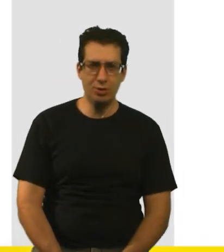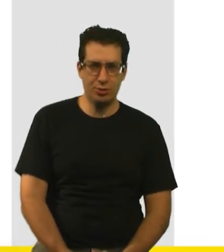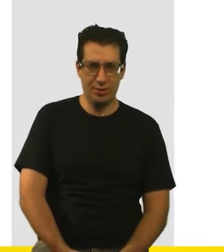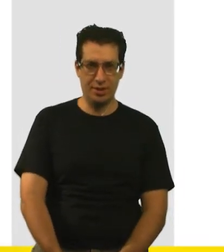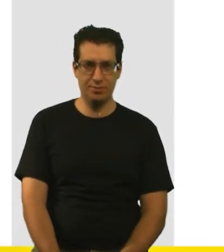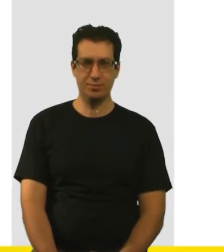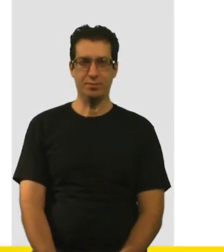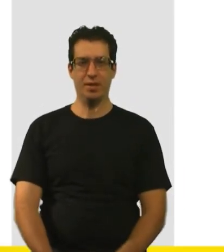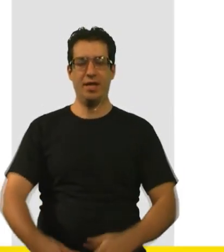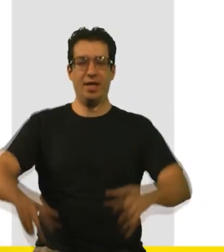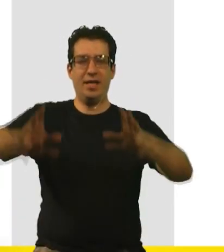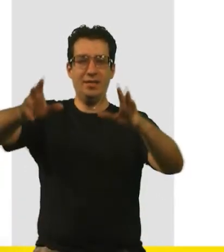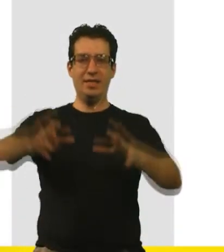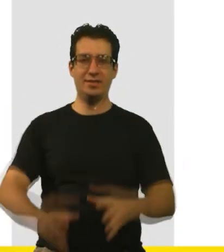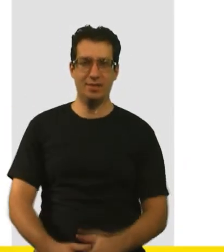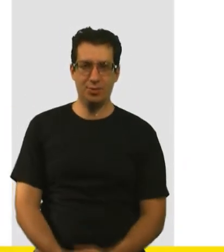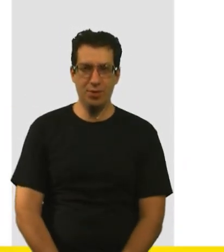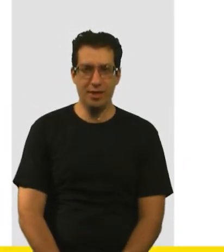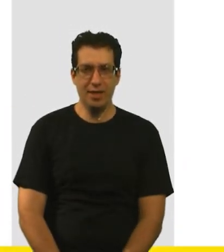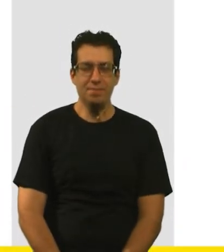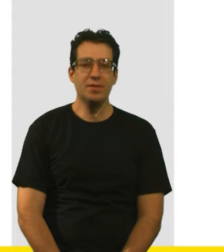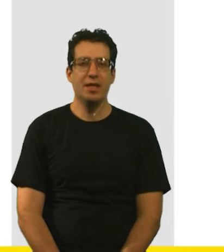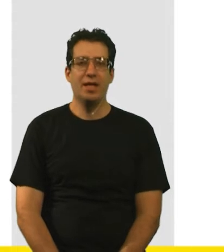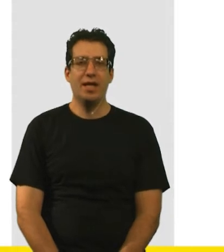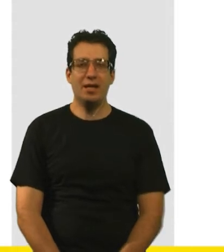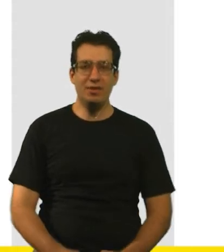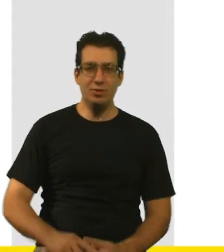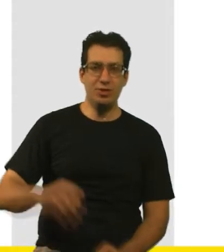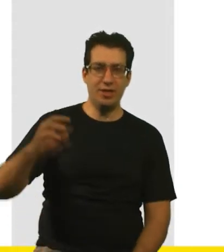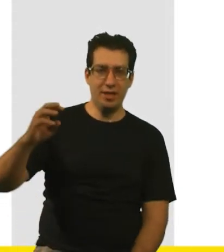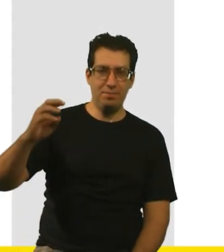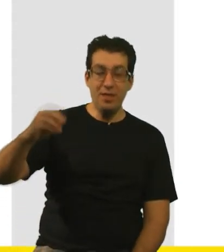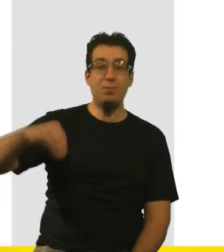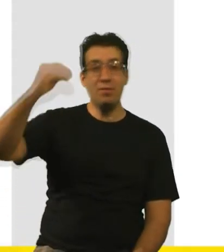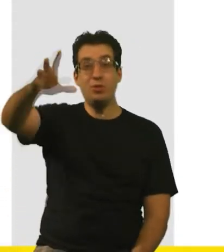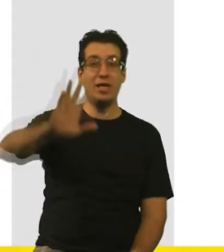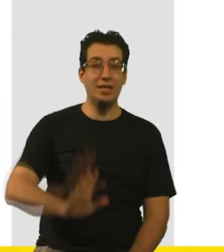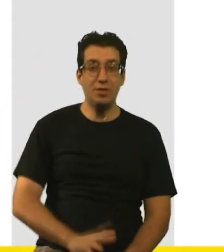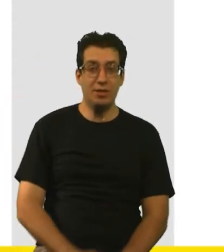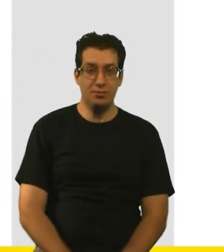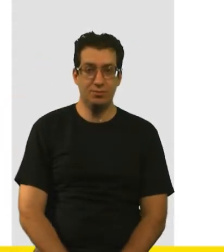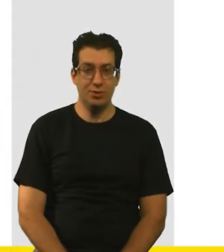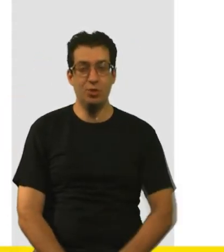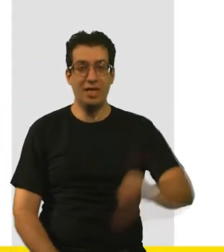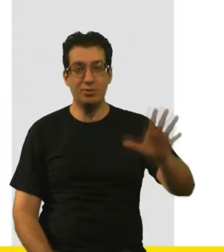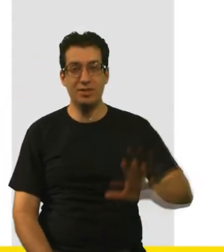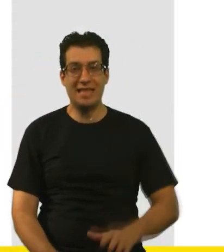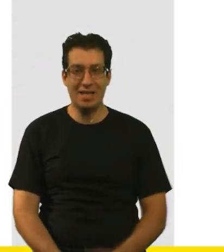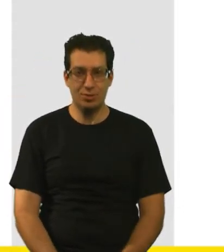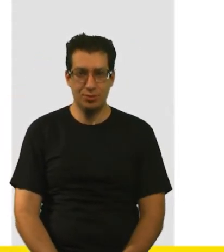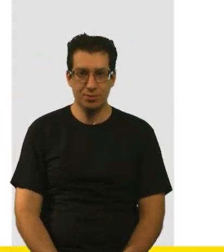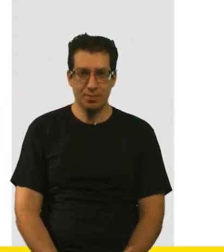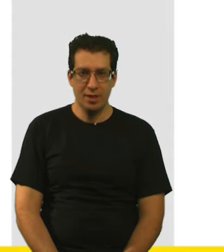a Constituição, ela é interessante porque ela vai nos dizer principalmente o que é da União e o que é